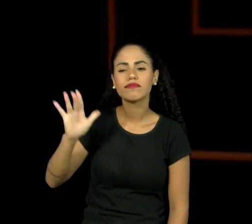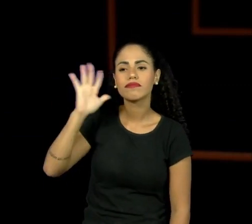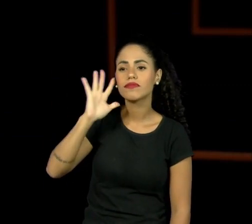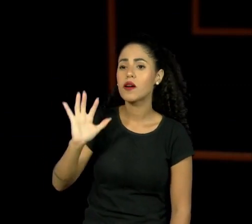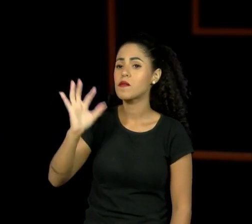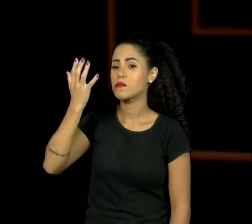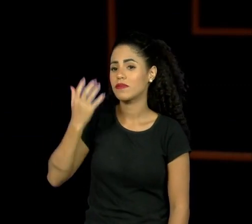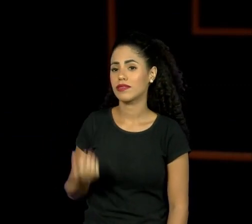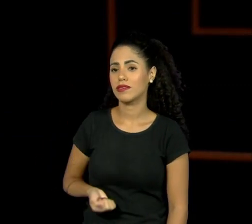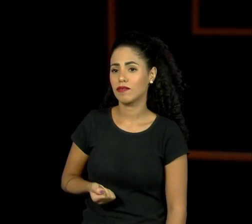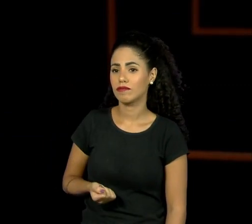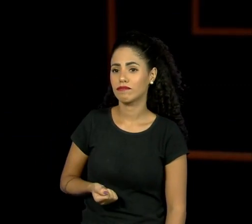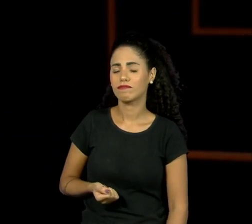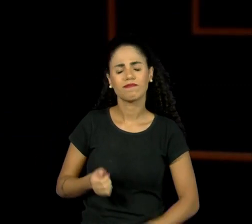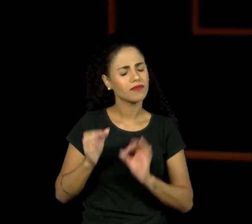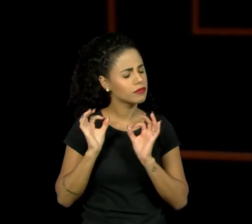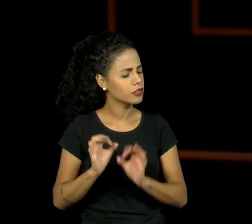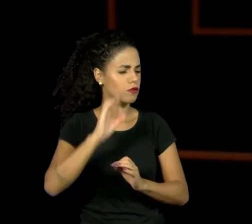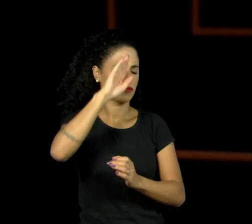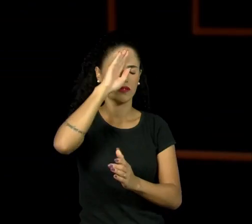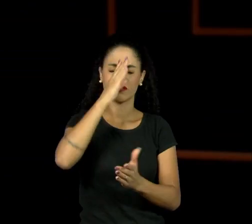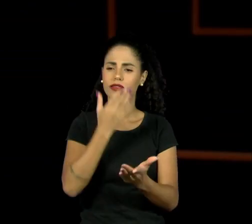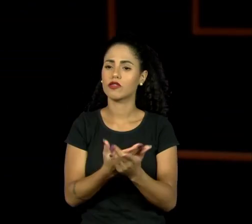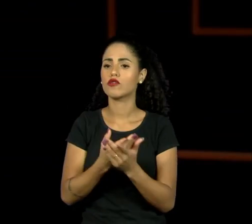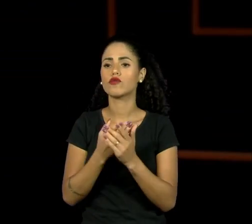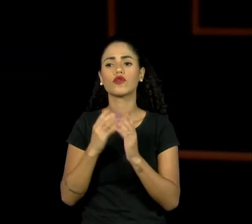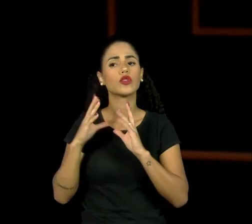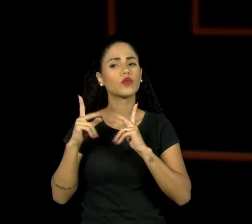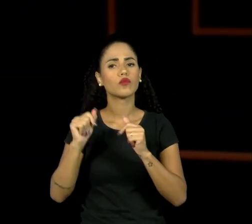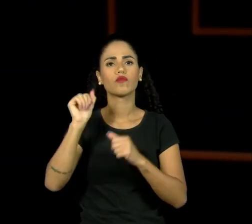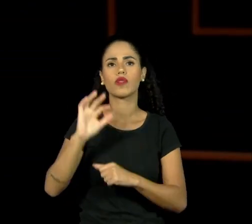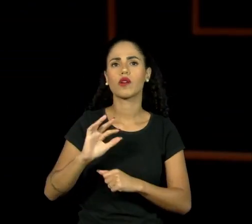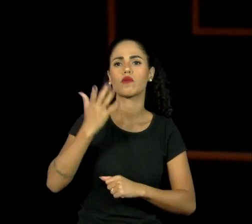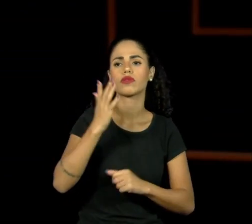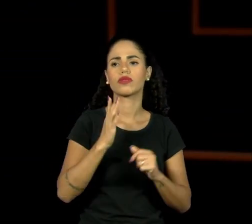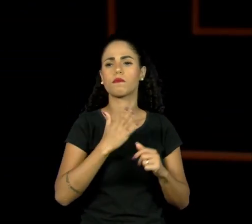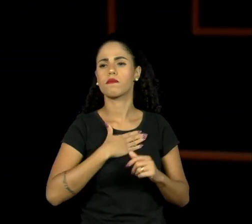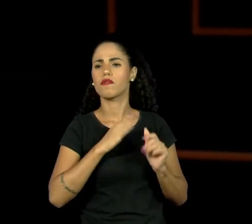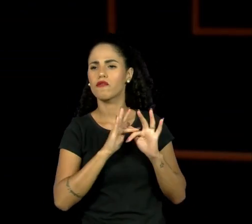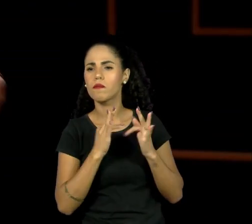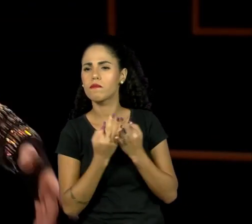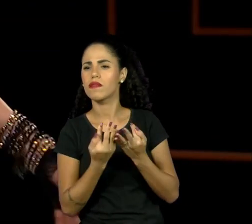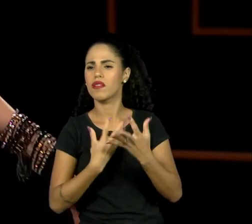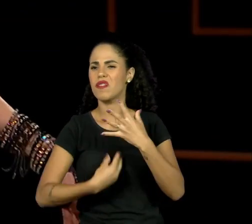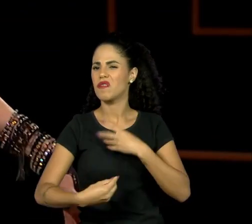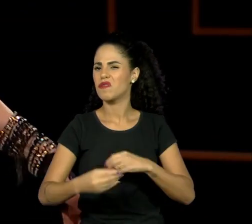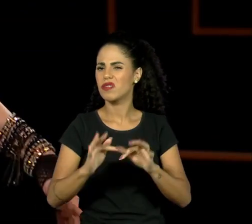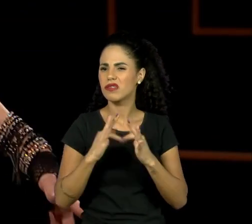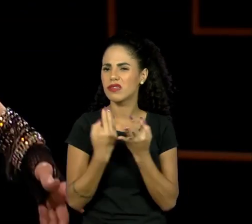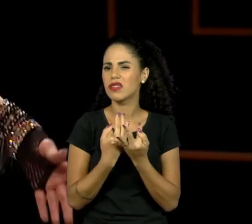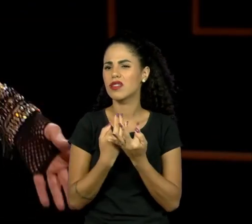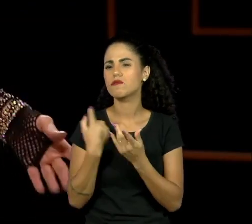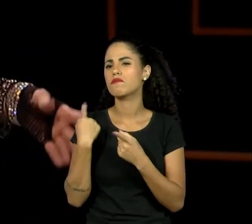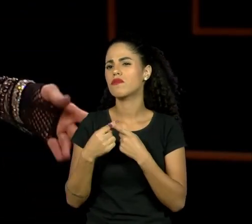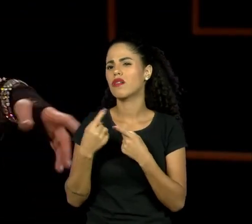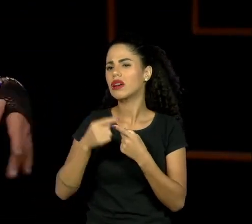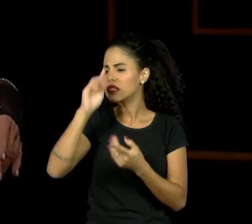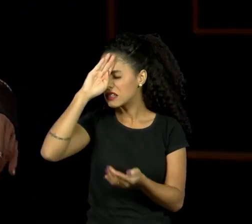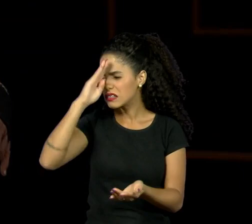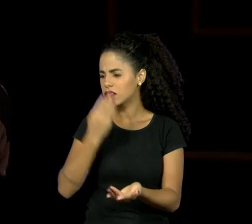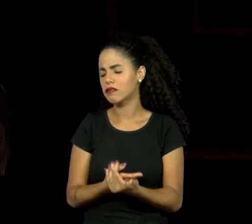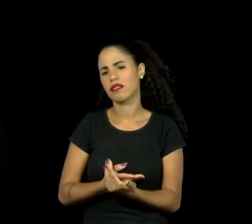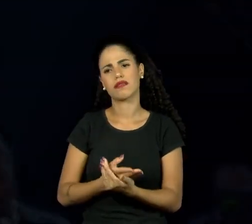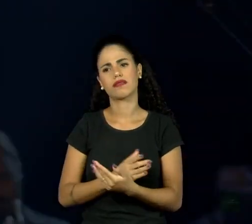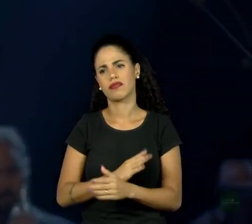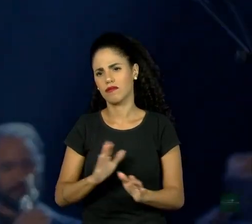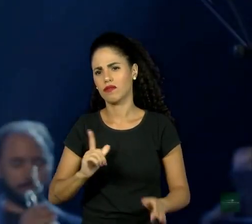Nunca. Eu tenho certeza que vai dar tudo certo com a minha família, com meus filhos, comigo, com tudo. É uma certeza, um negócio